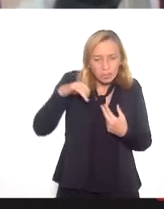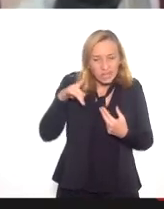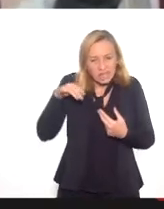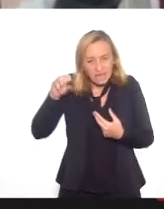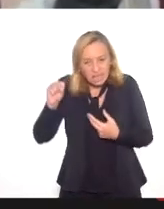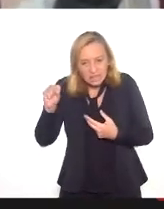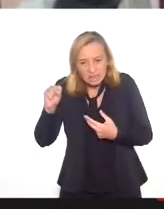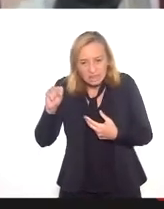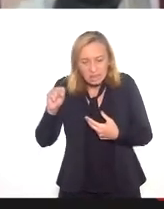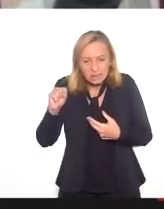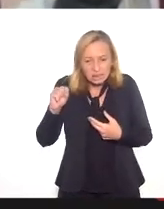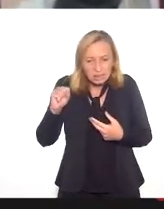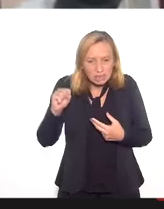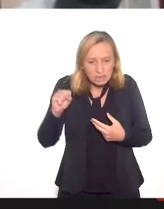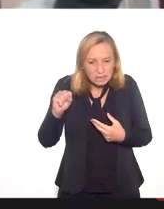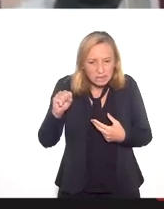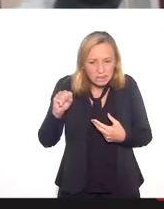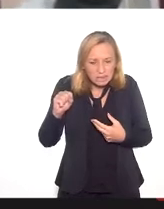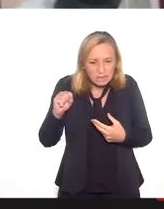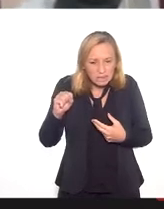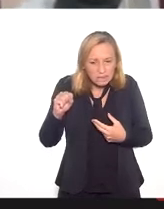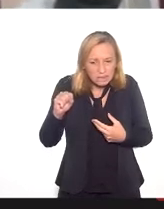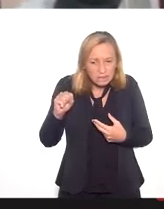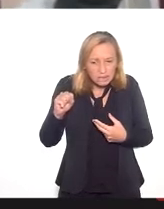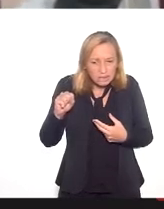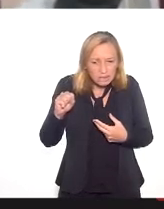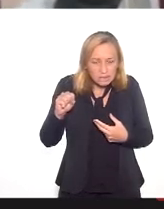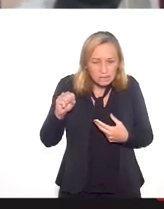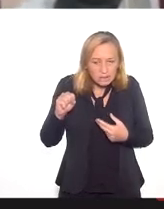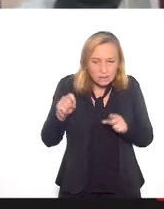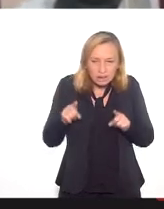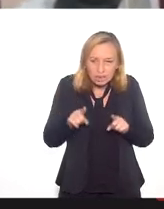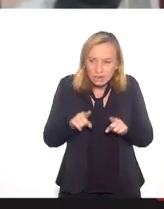em 22 de aberto